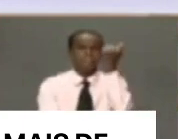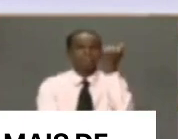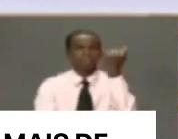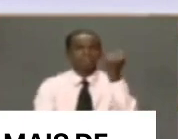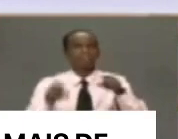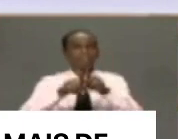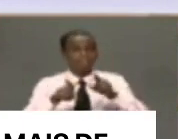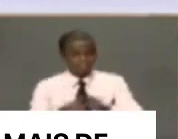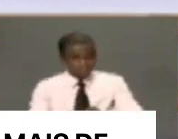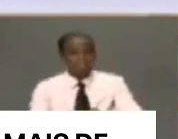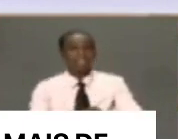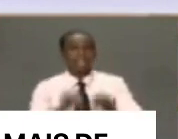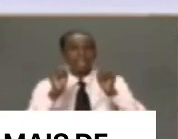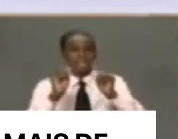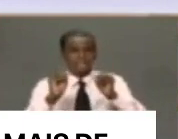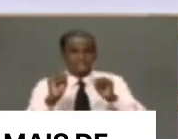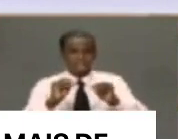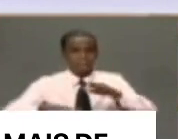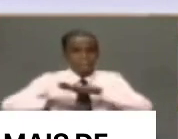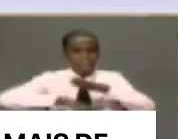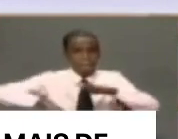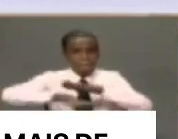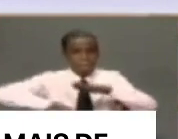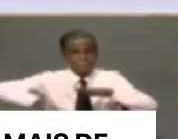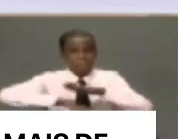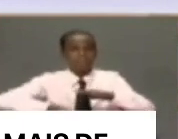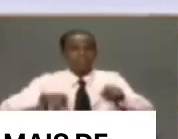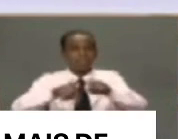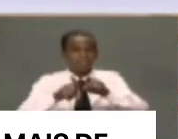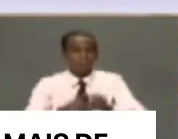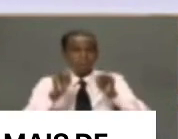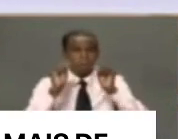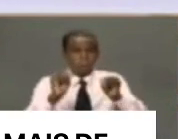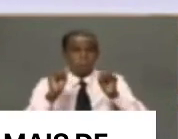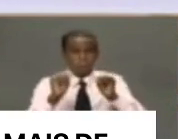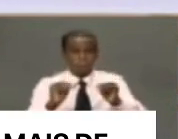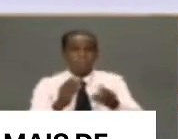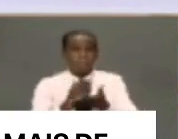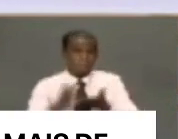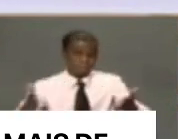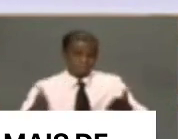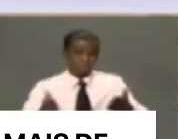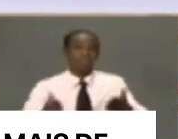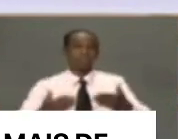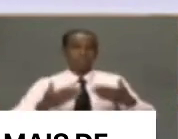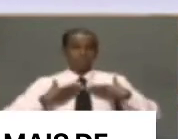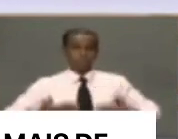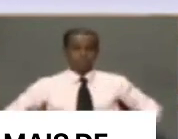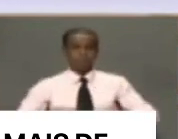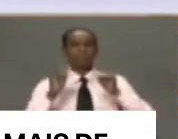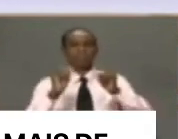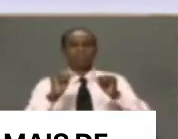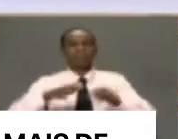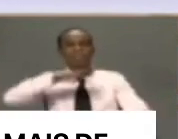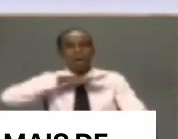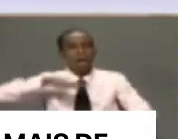qualidade e cobertura do ensino básico e garantir o acesso aos cuidados primários de saúde sobretudo para as